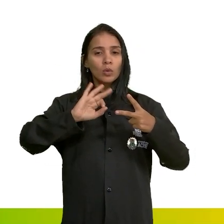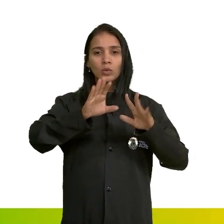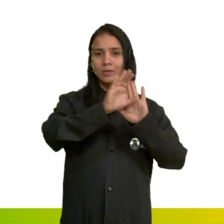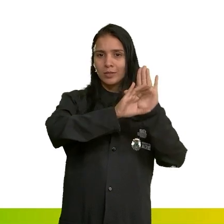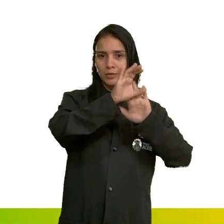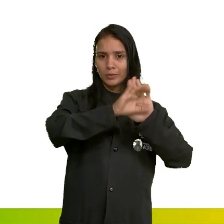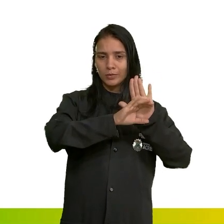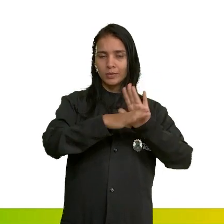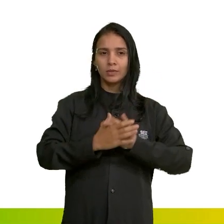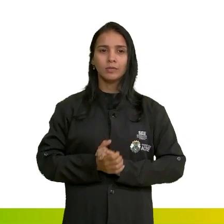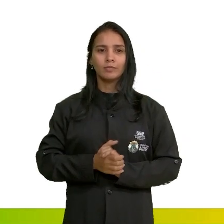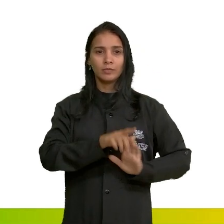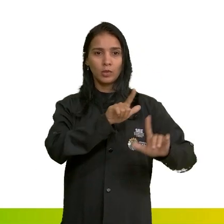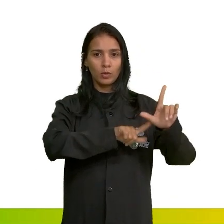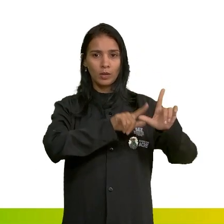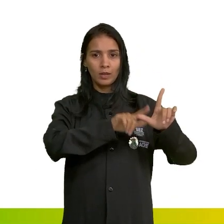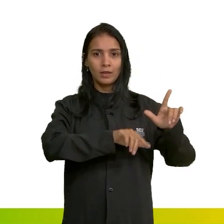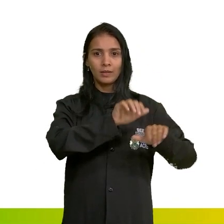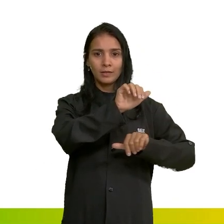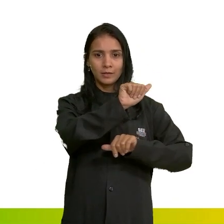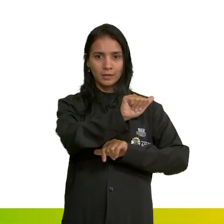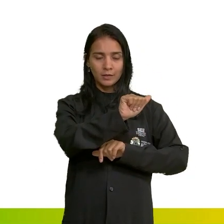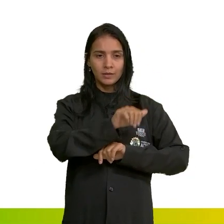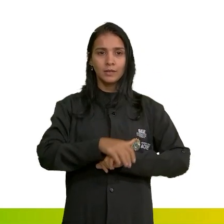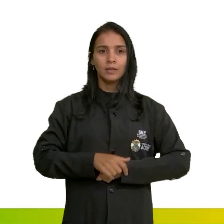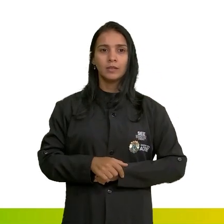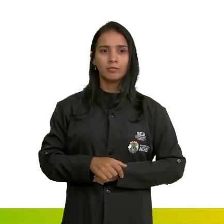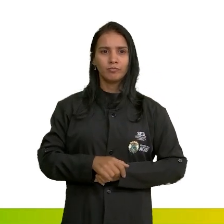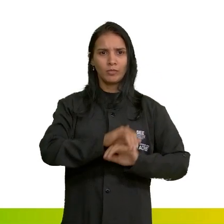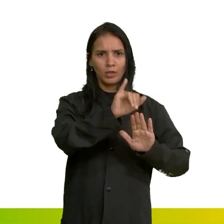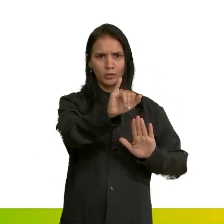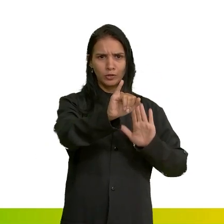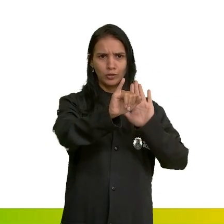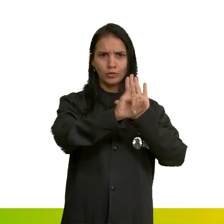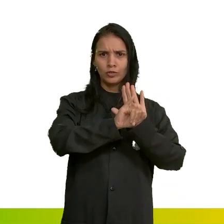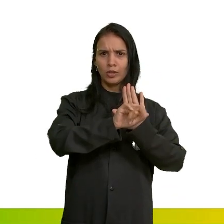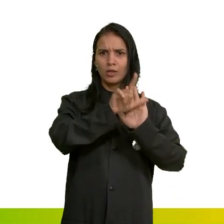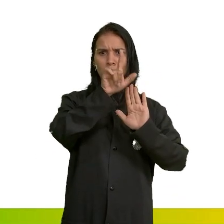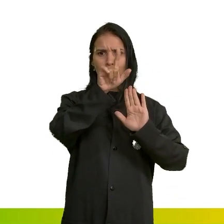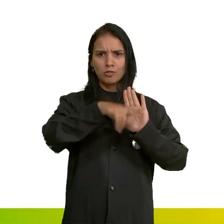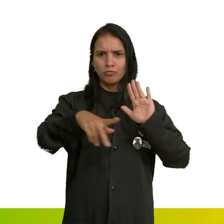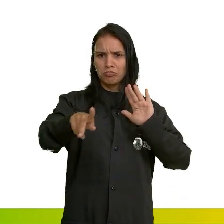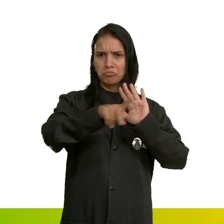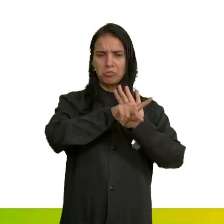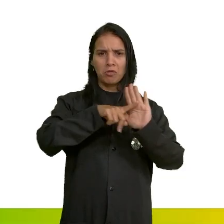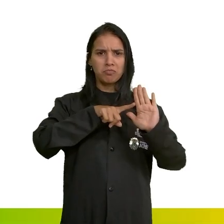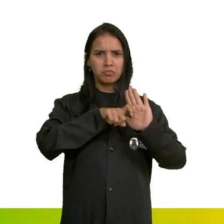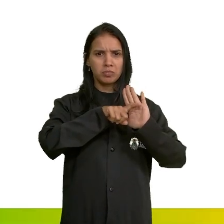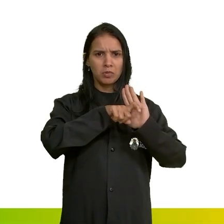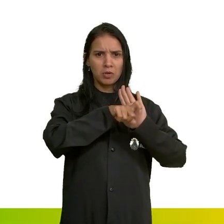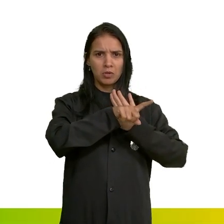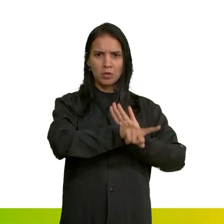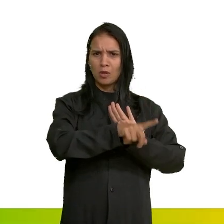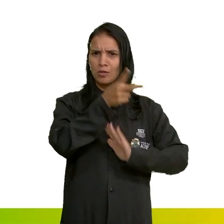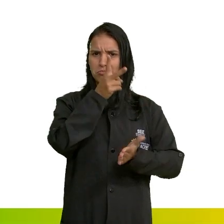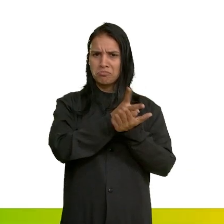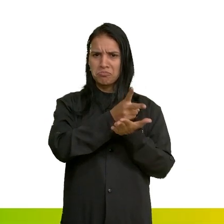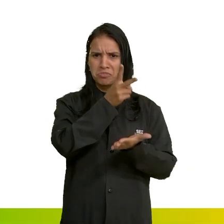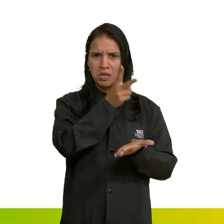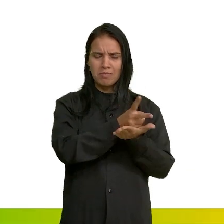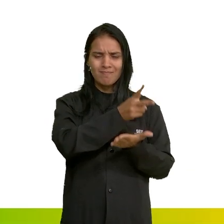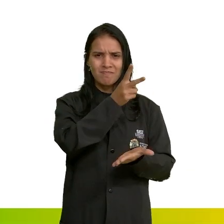letra A identidade é um atributo biológico e imutável dos indivíduos e